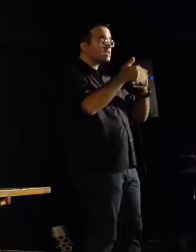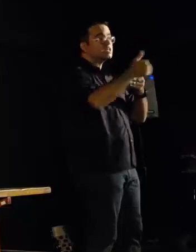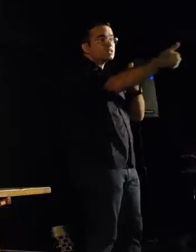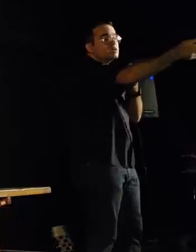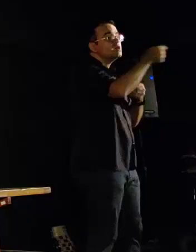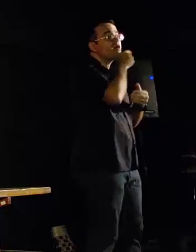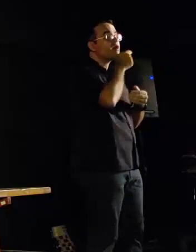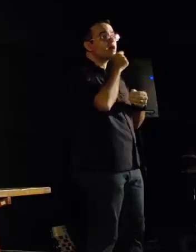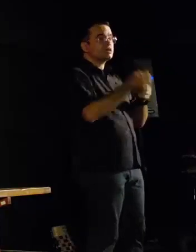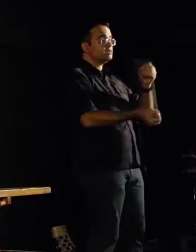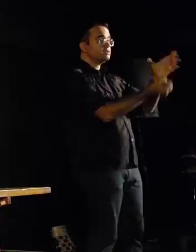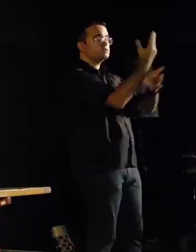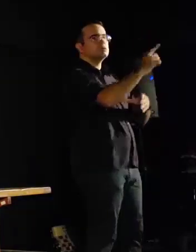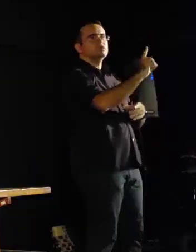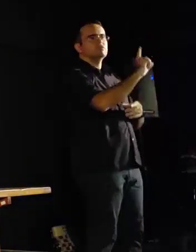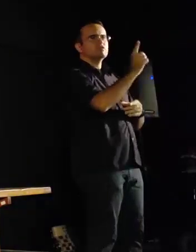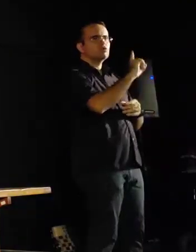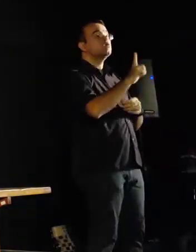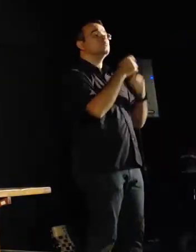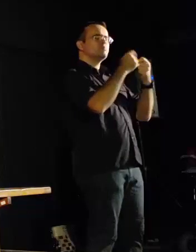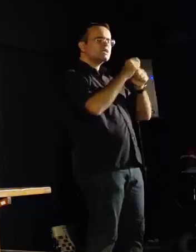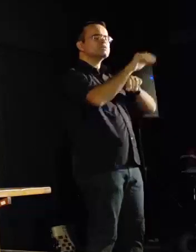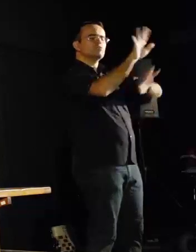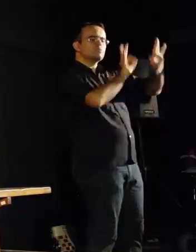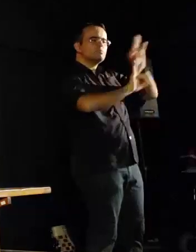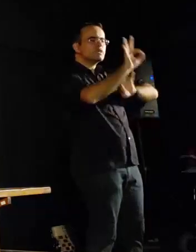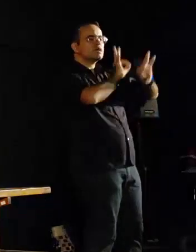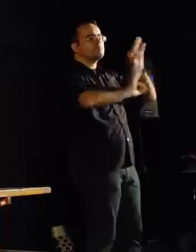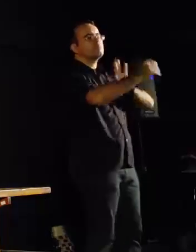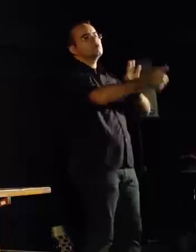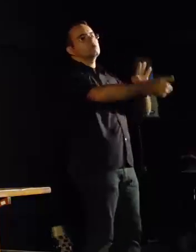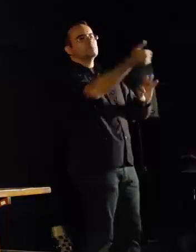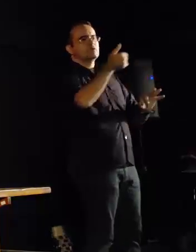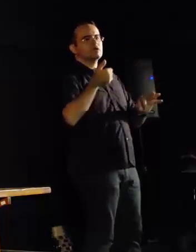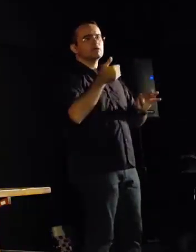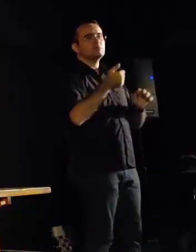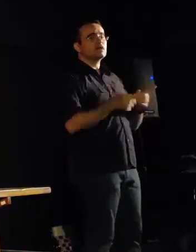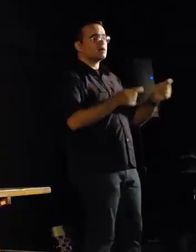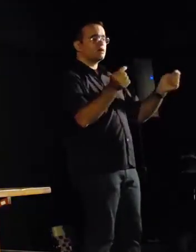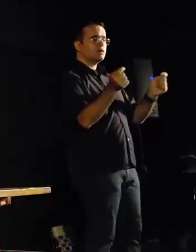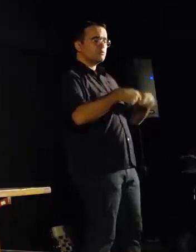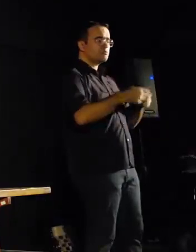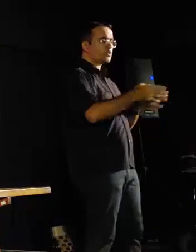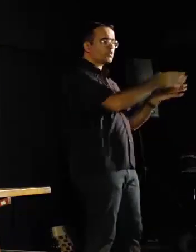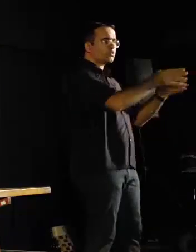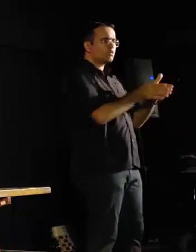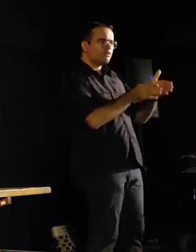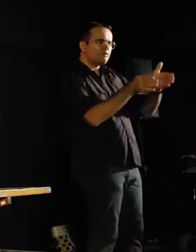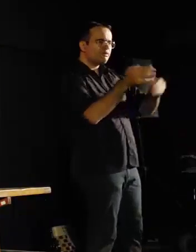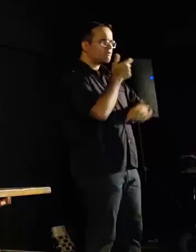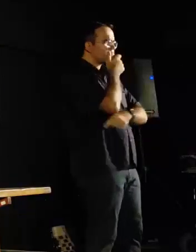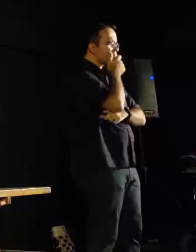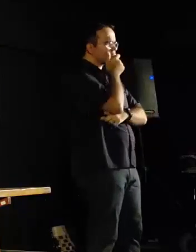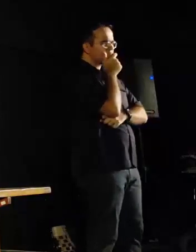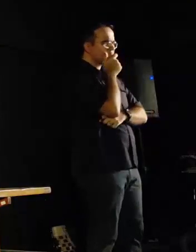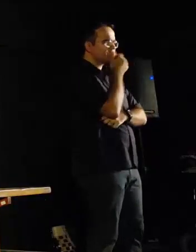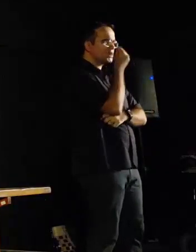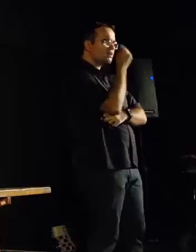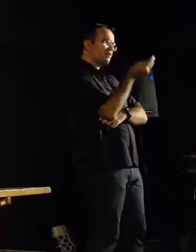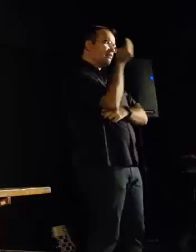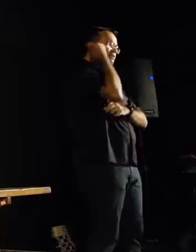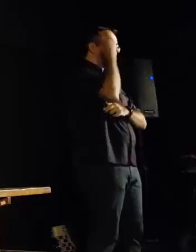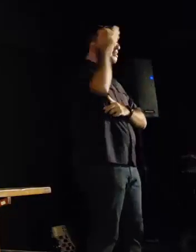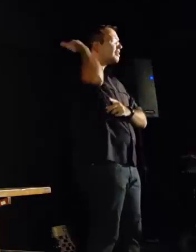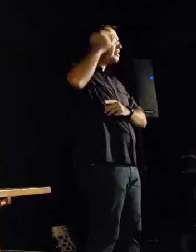E aí, nessa constituição dessas novas ou dessas outras possibilidades, não nos cabe o abandono do passado e das formas